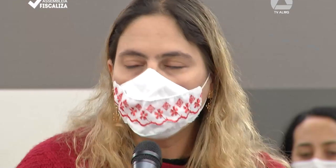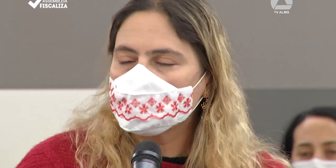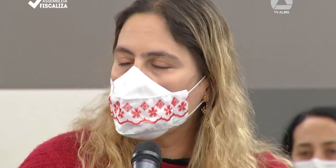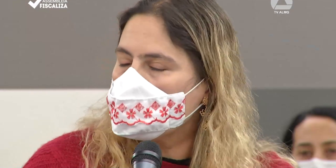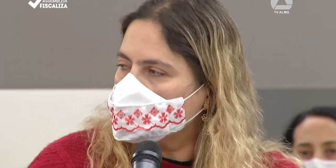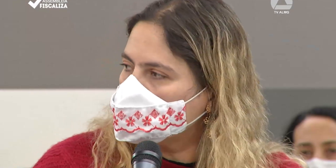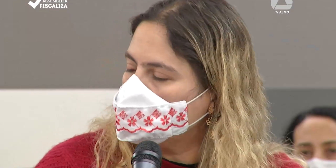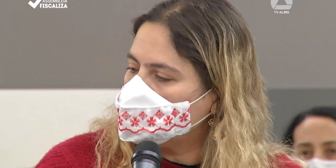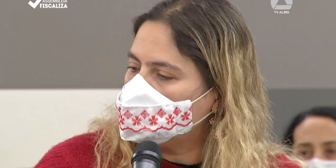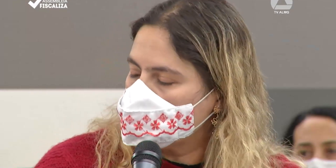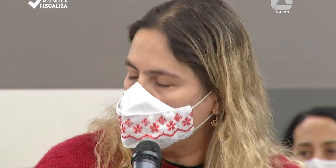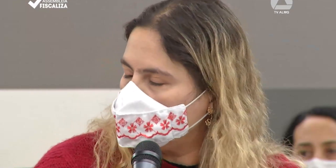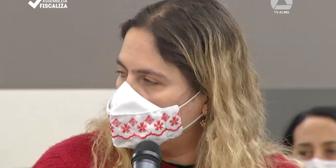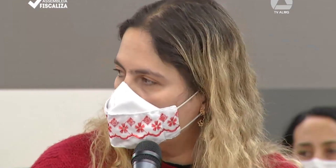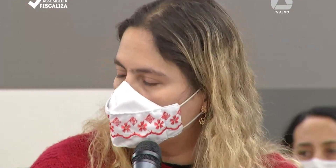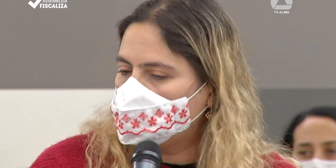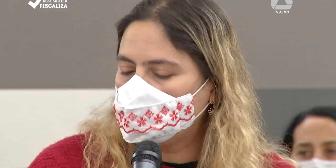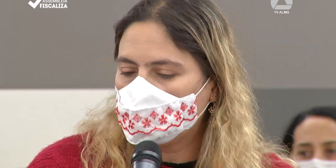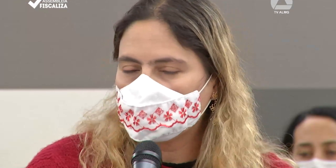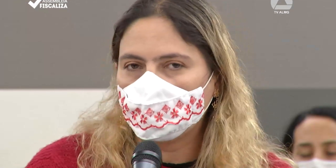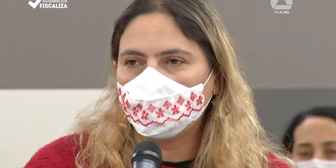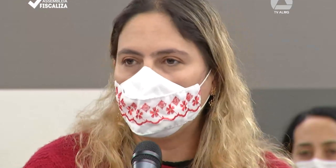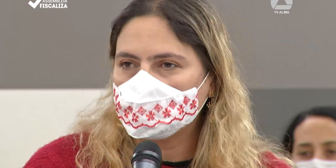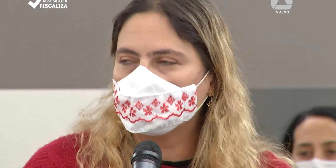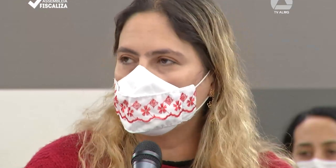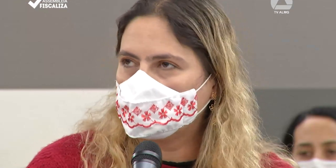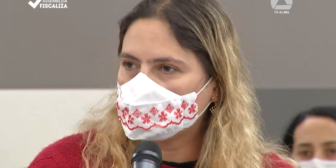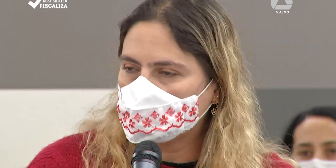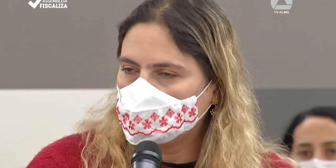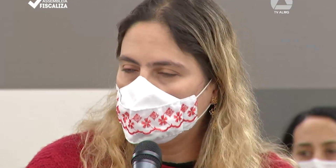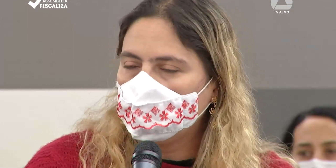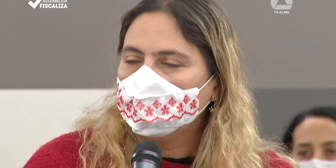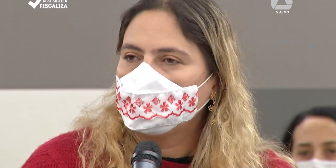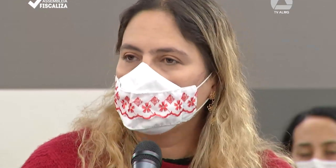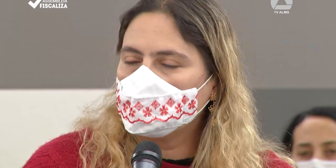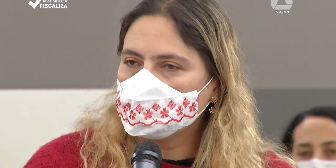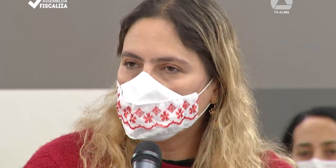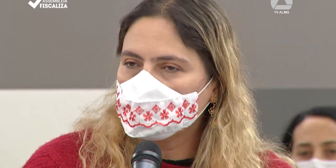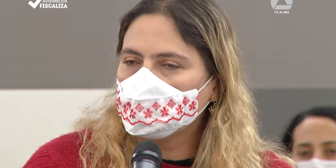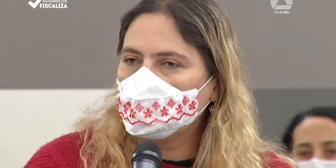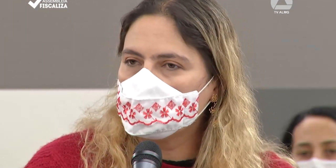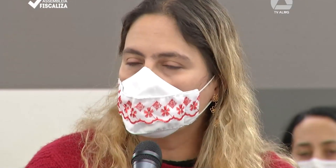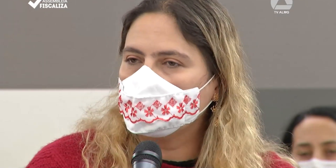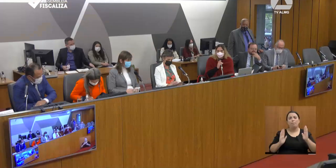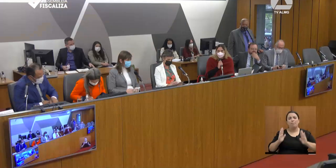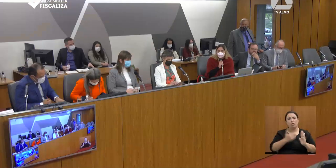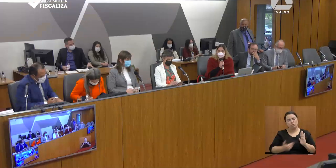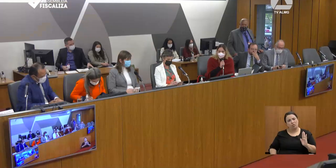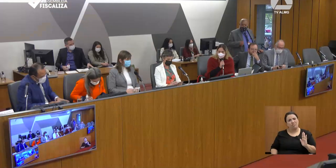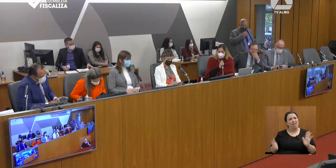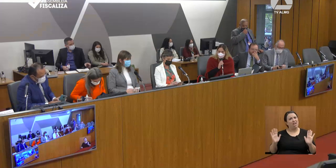Educação da Assembleia, que chegou a suspender a reunião, alegando que a entrevistada não respondia às perguntas.